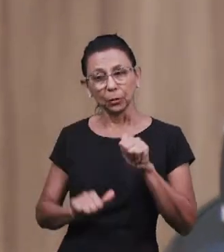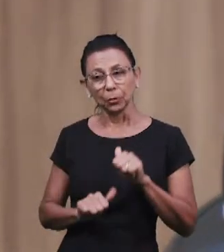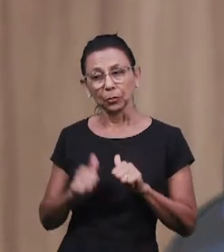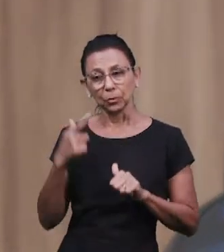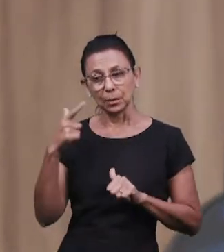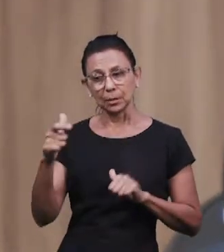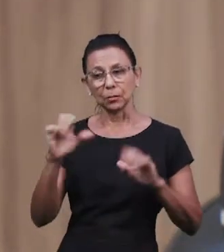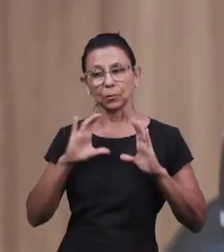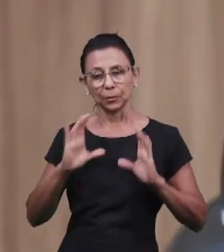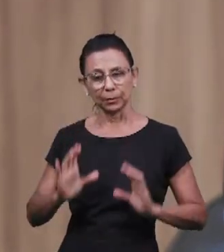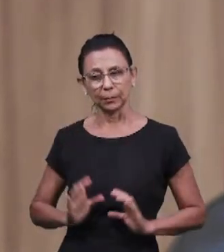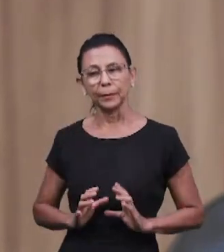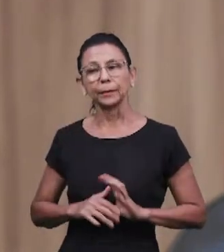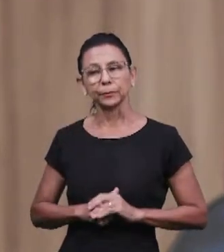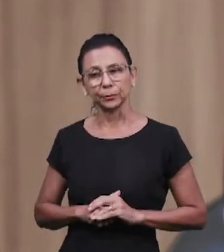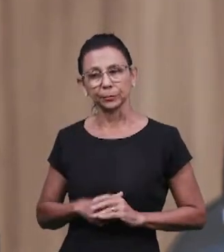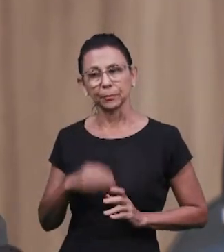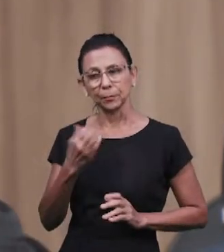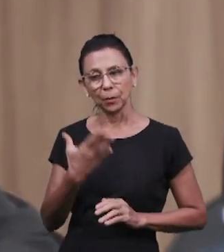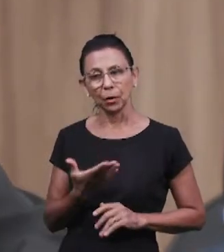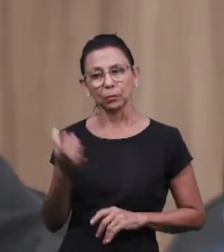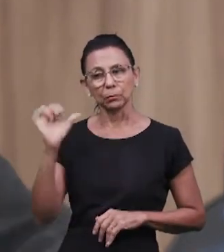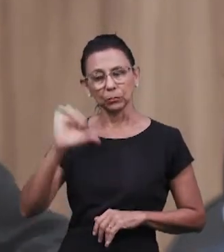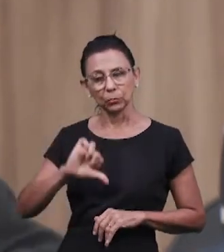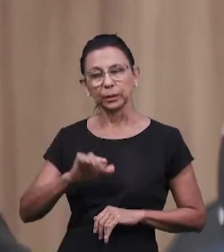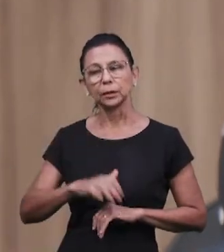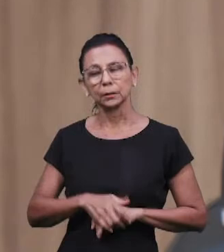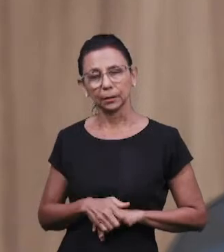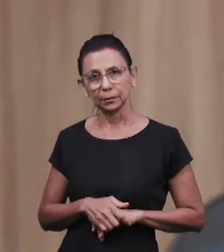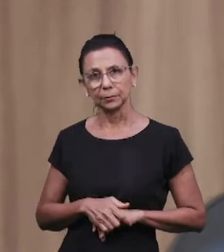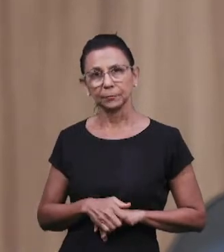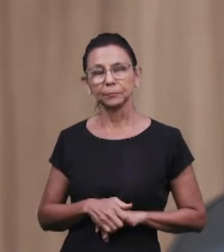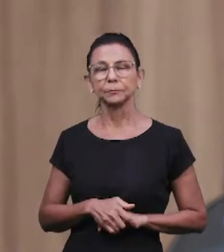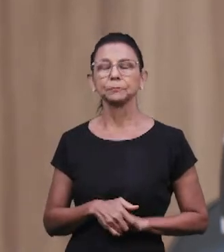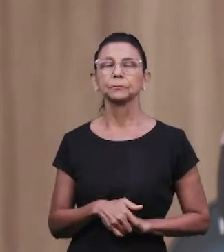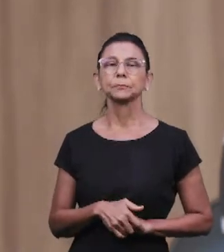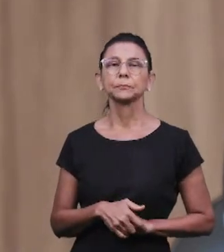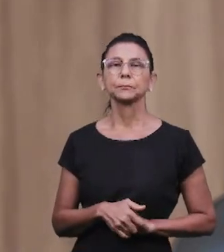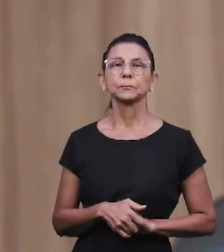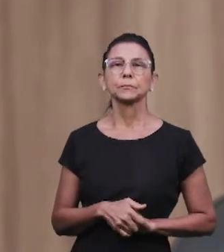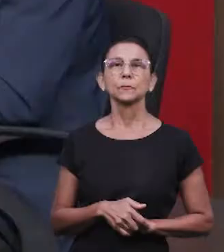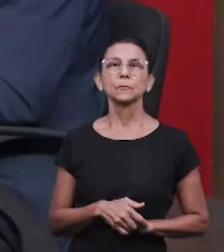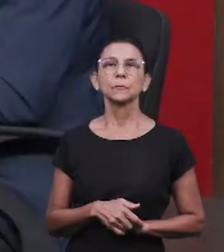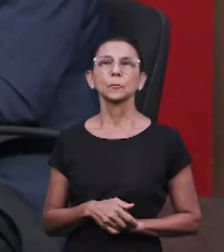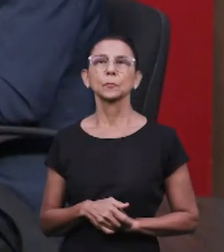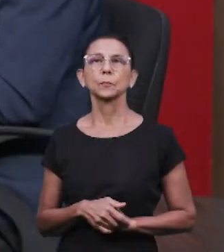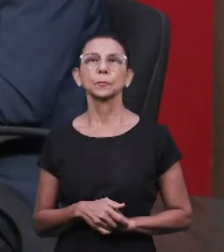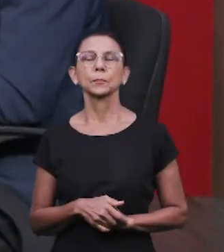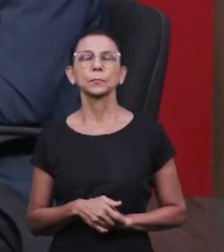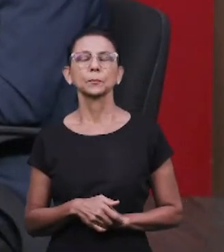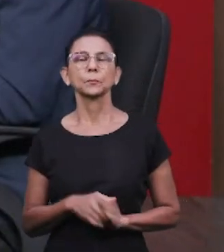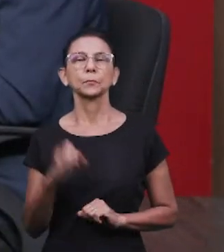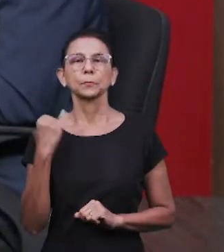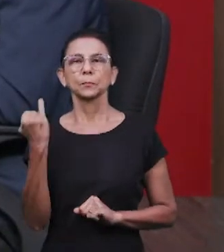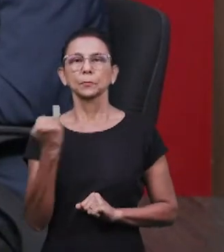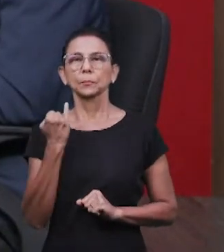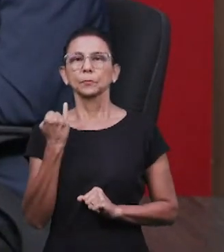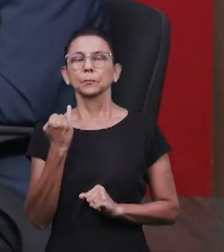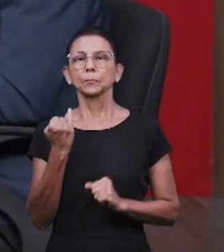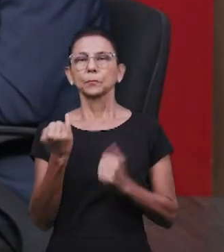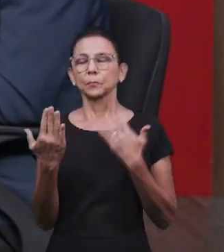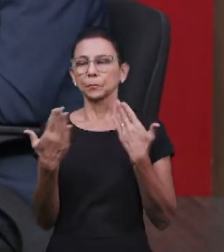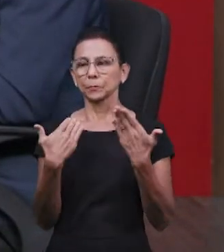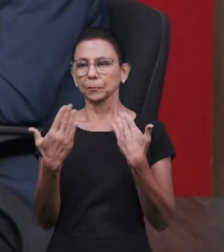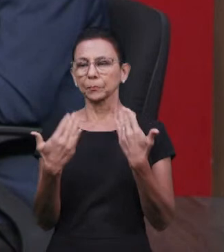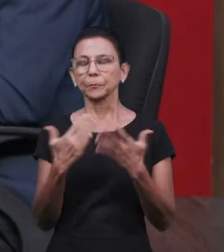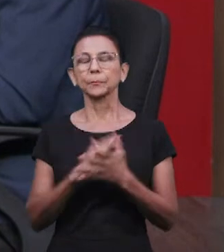É importante. E, novamente, permeia o diálogo nessa relação. Eu acho que é importante, José, o seguinte, é importante